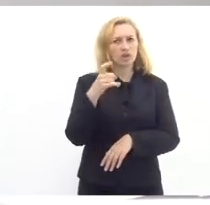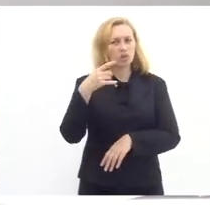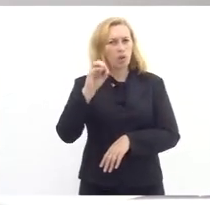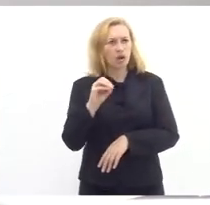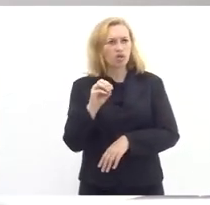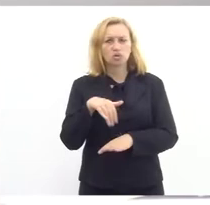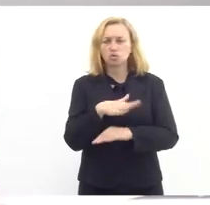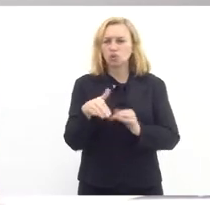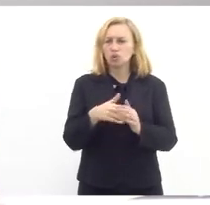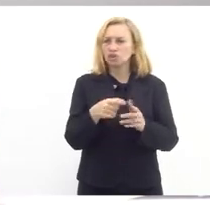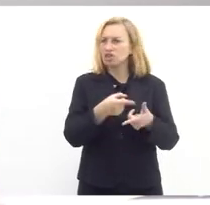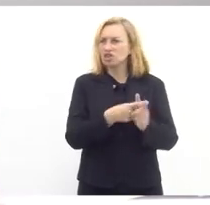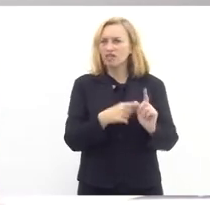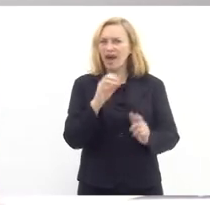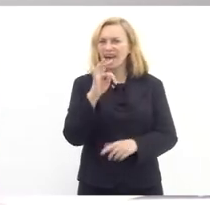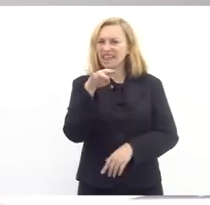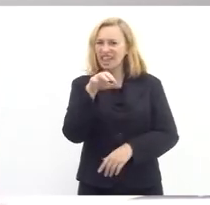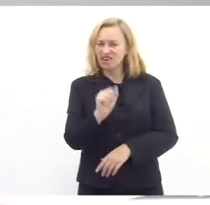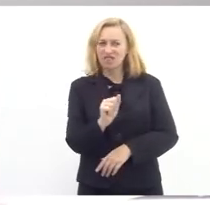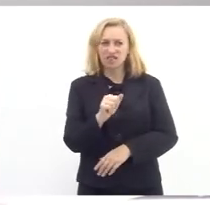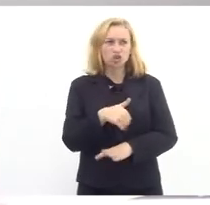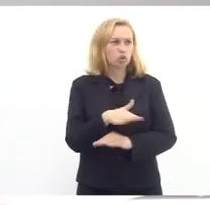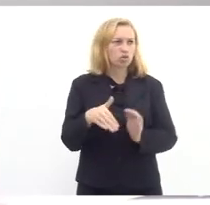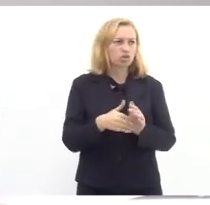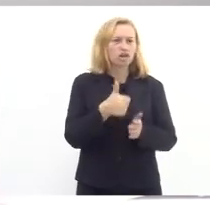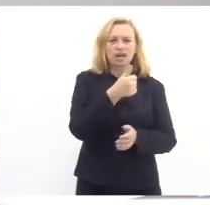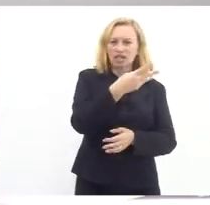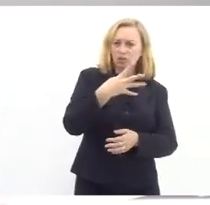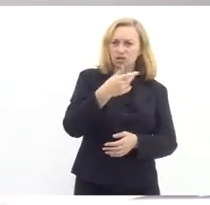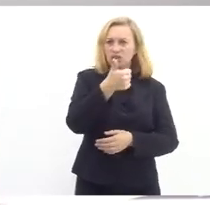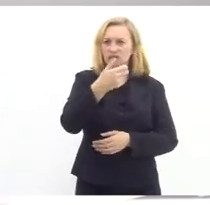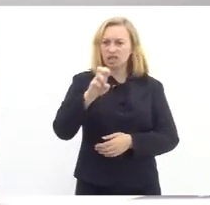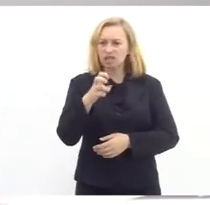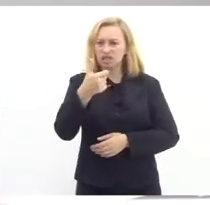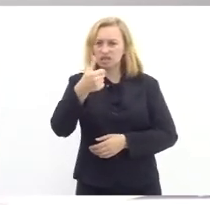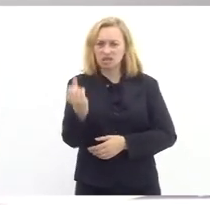ativa. 14, 15, 16, todas elas inscritas em dívida ativa.